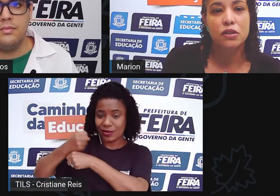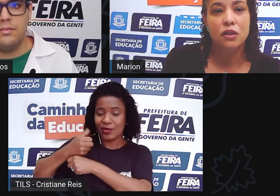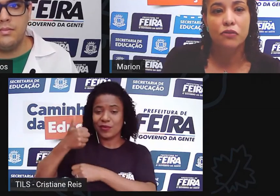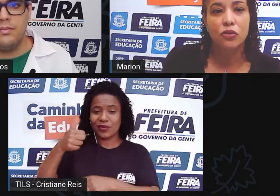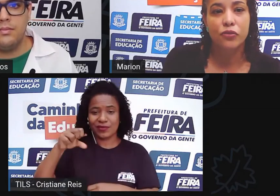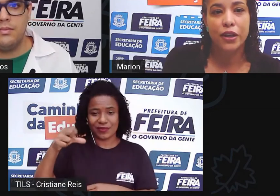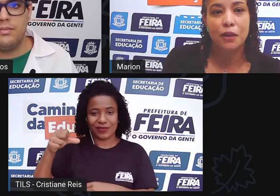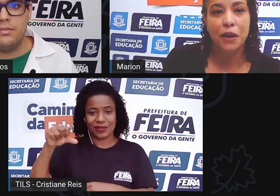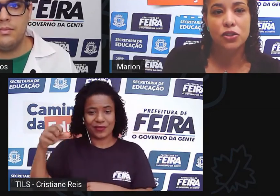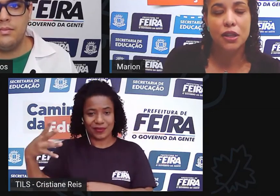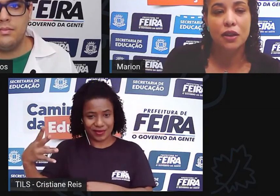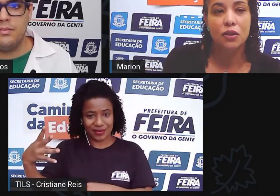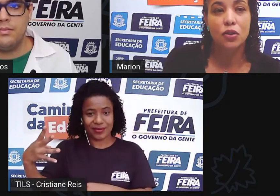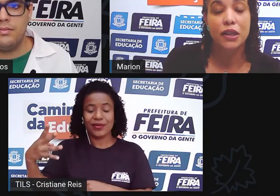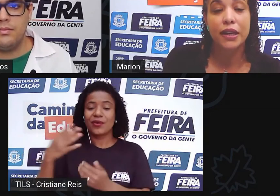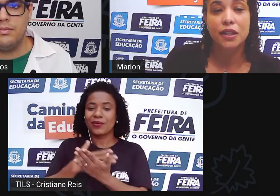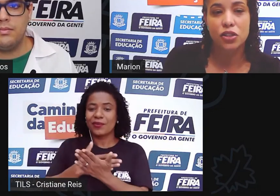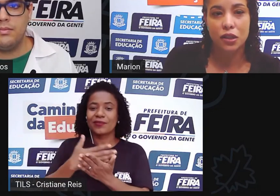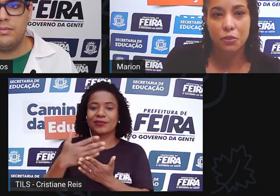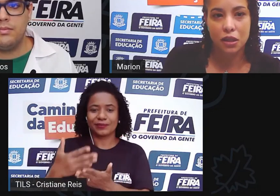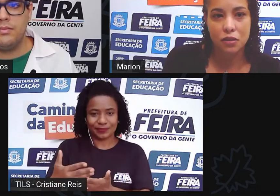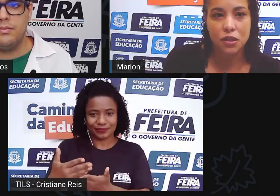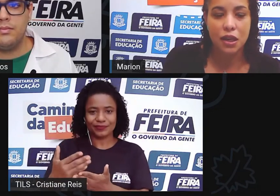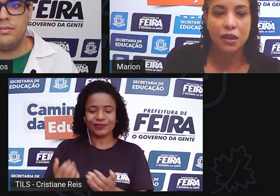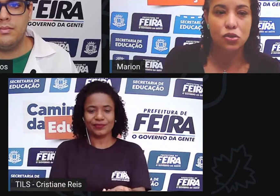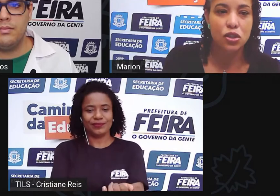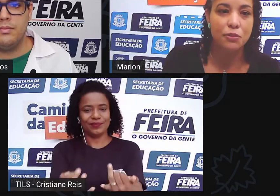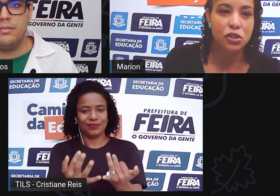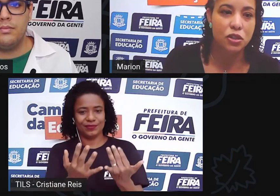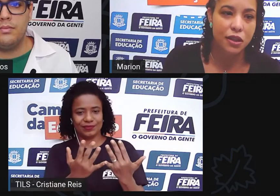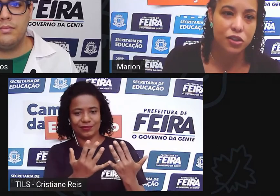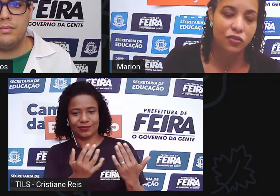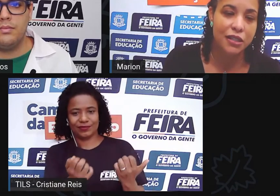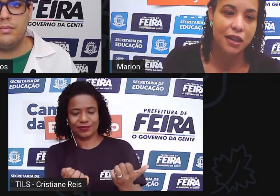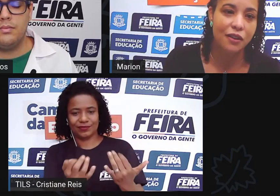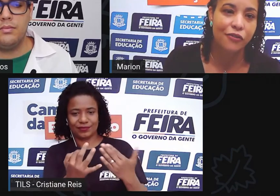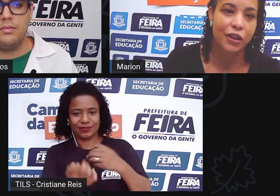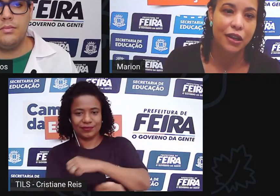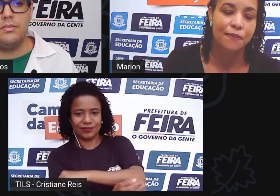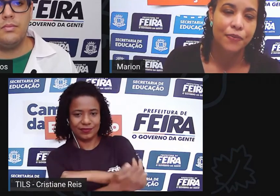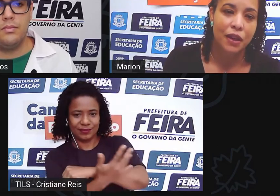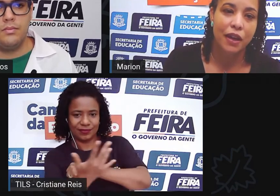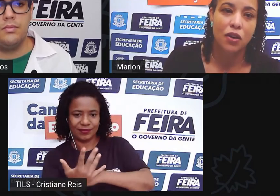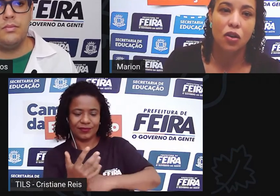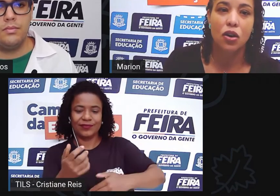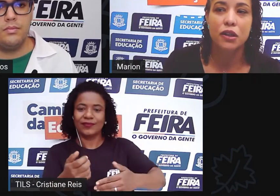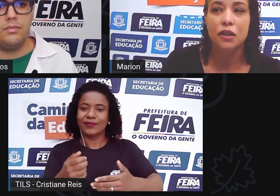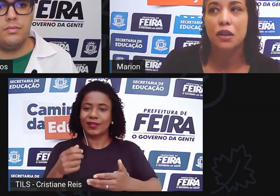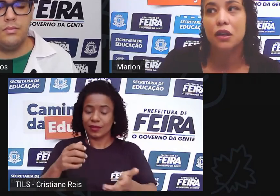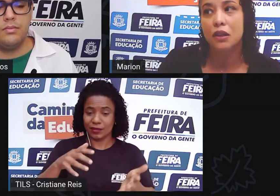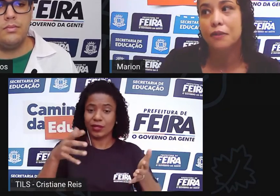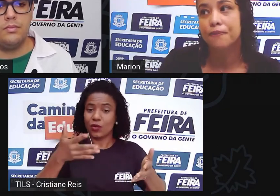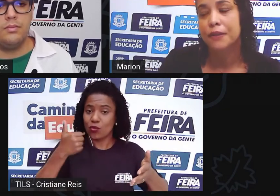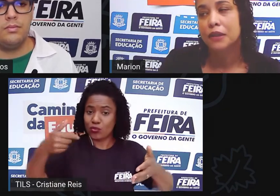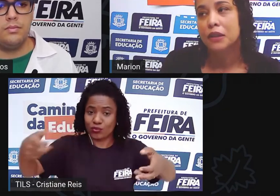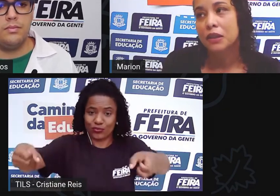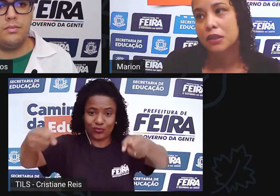começou a desenvolver a partir da colheita de alimentos, que é justamente isso que a gente faz aqui em Feira. Recolhe